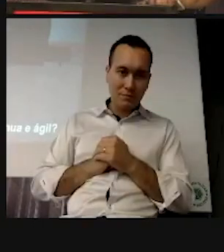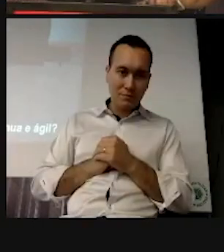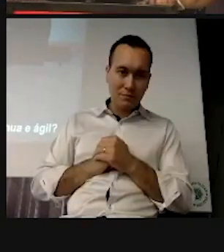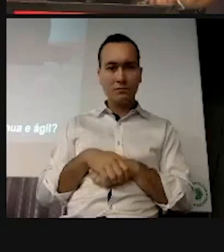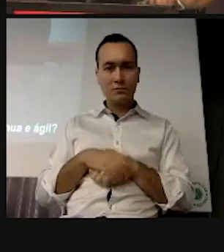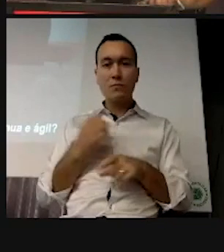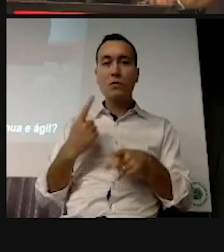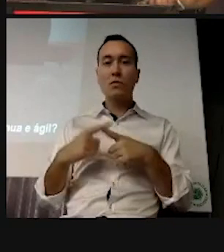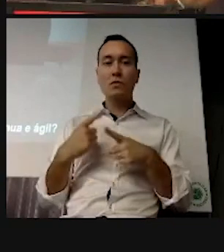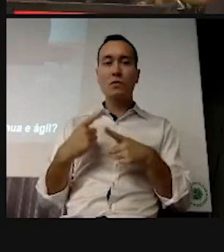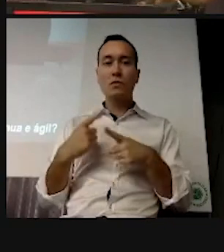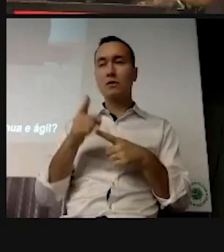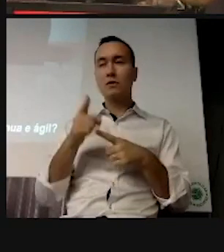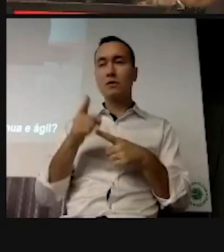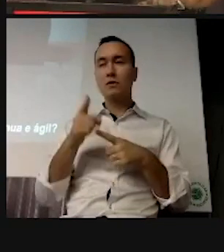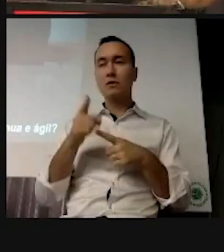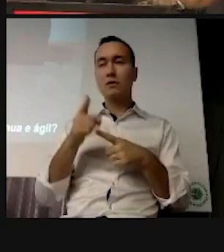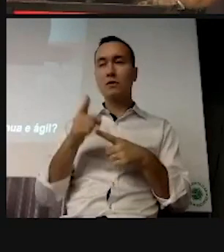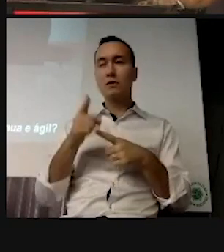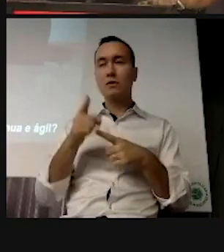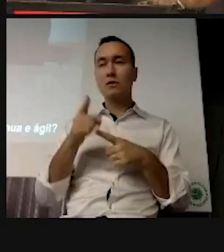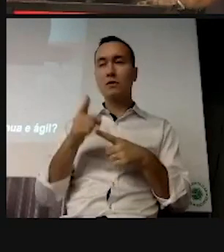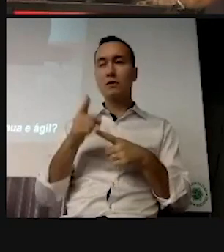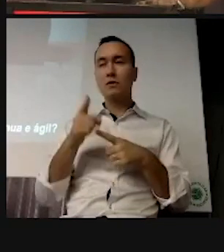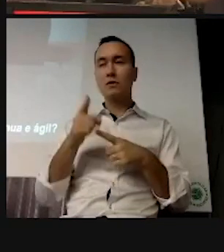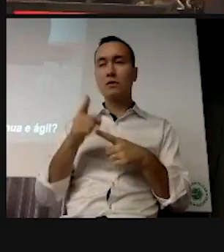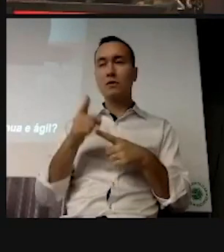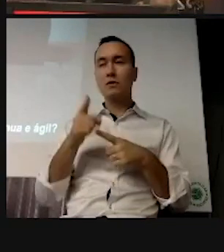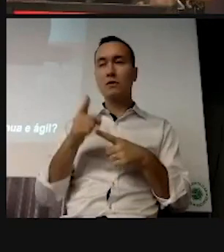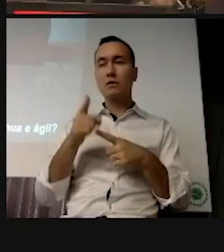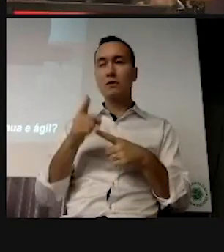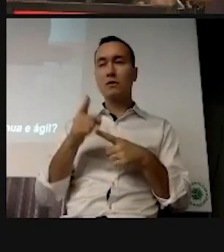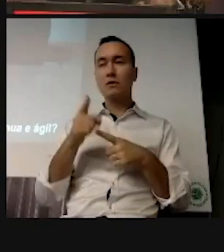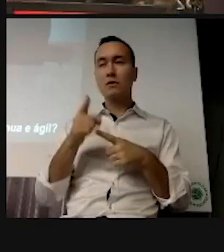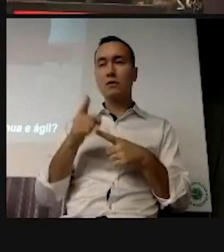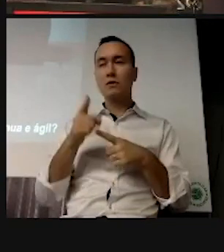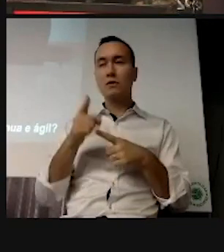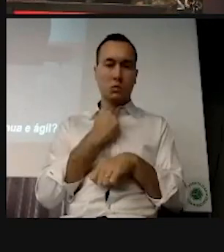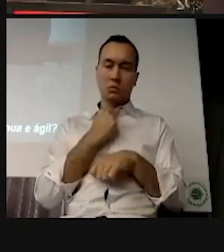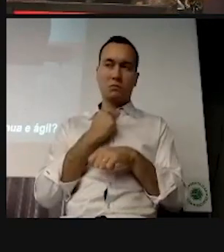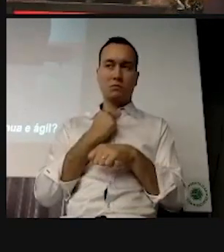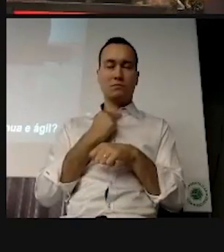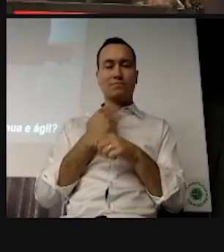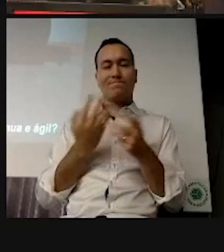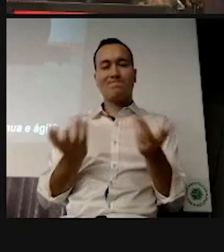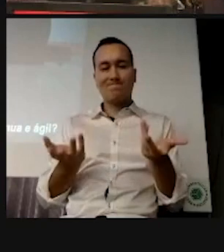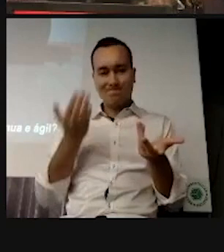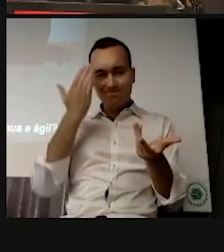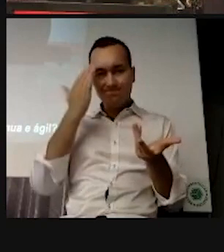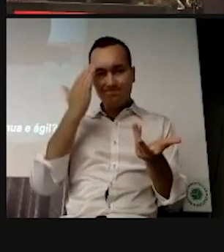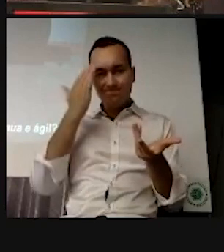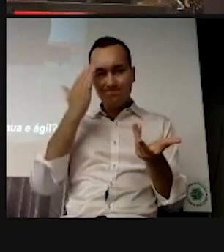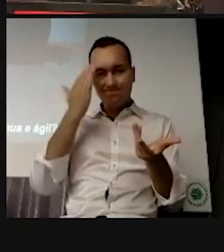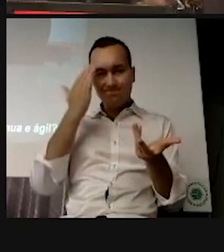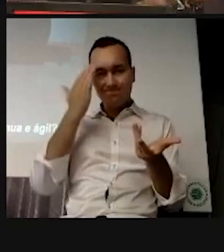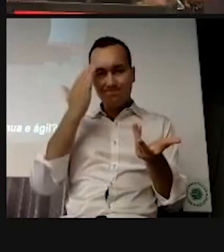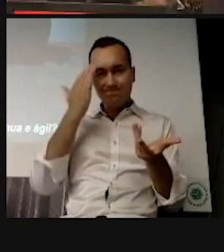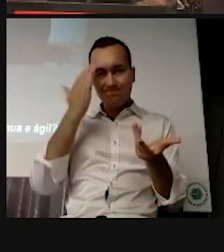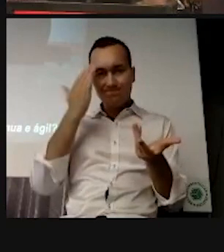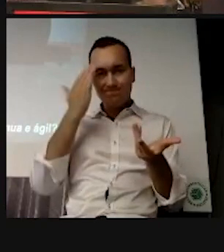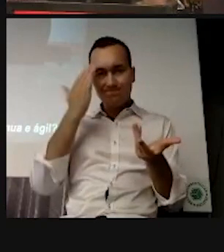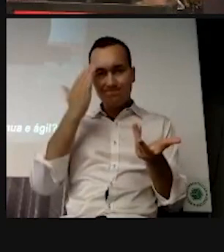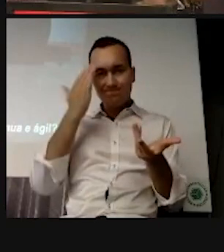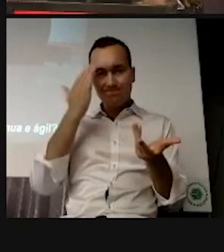oportunidade. Então a gente precisa começar a olhar para esse público. Se a gente está falando de diversidade, está falando de orientação sexual, também precisa lembrar das